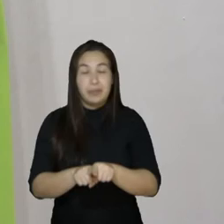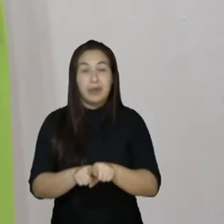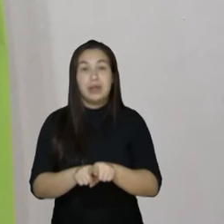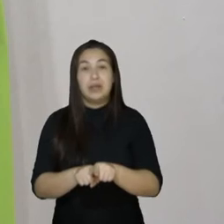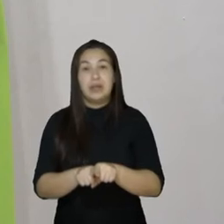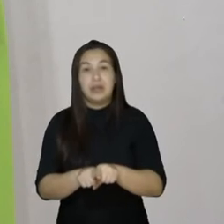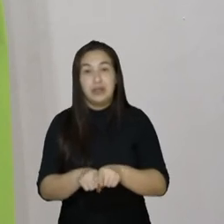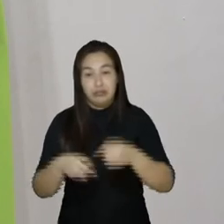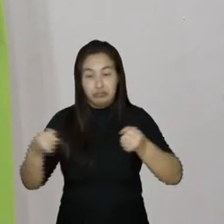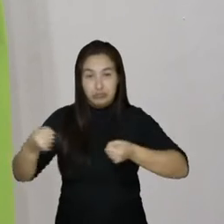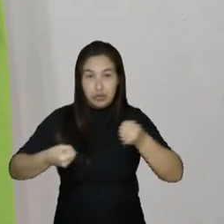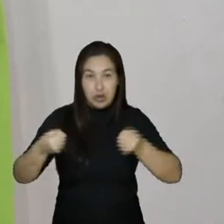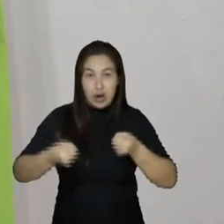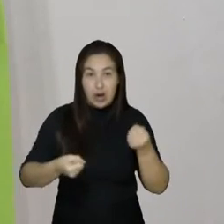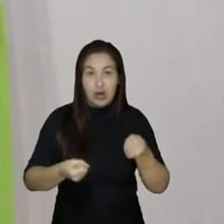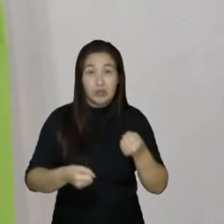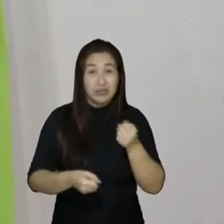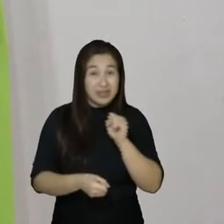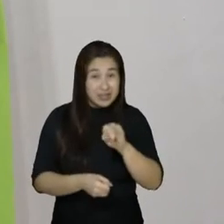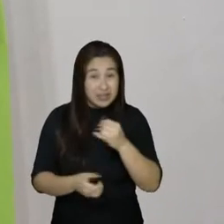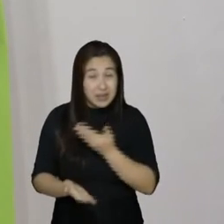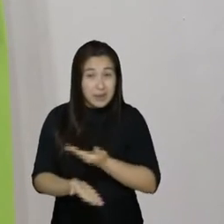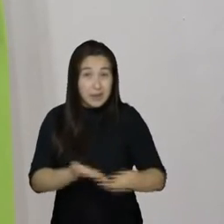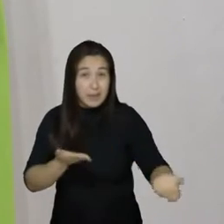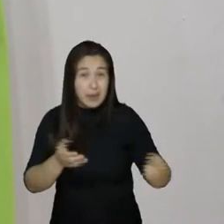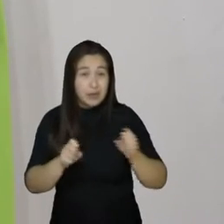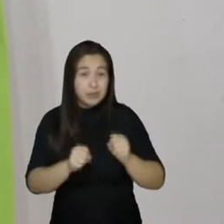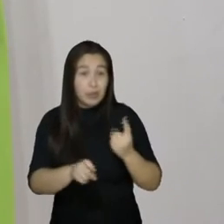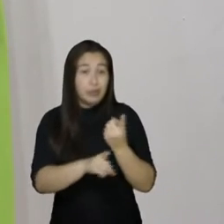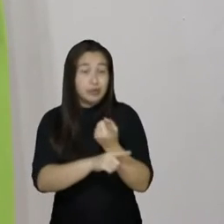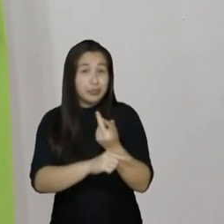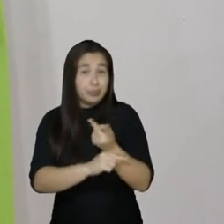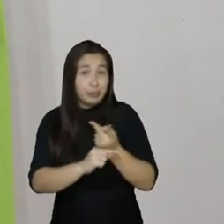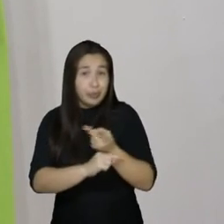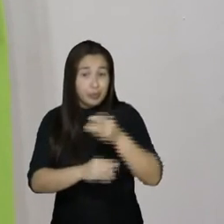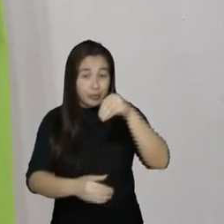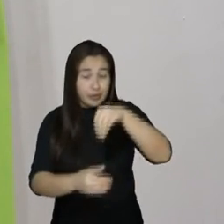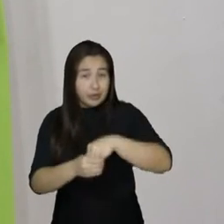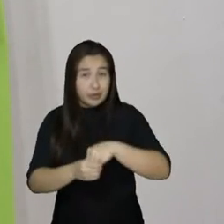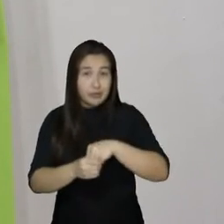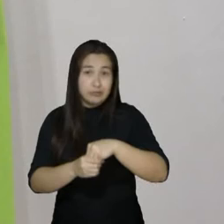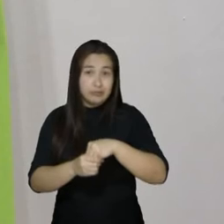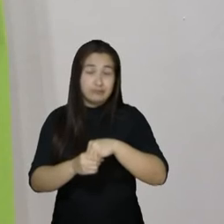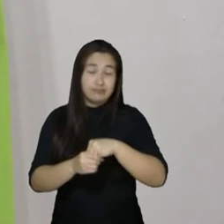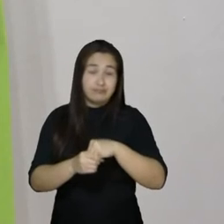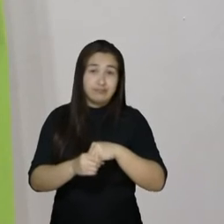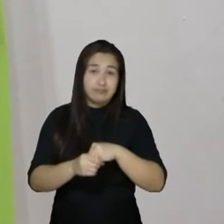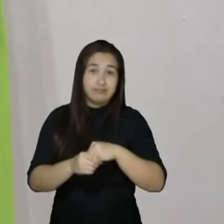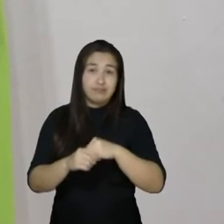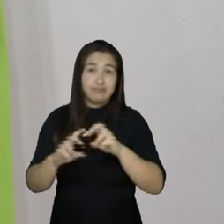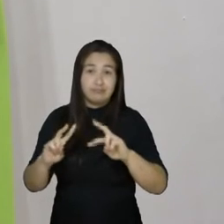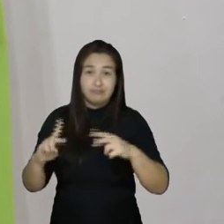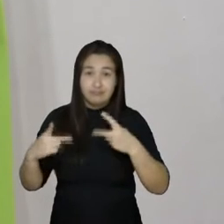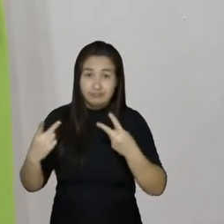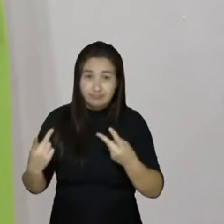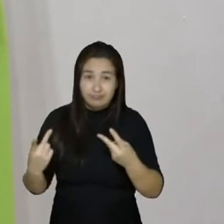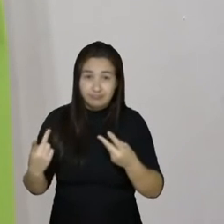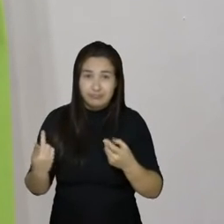agora só vai lá e digita lá no site e imprime. Como que teve desmonte de serviço público?